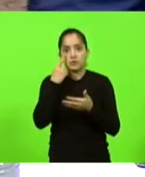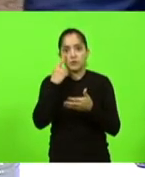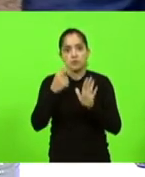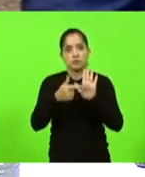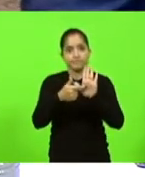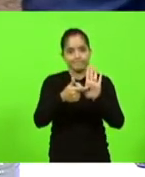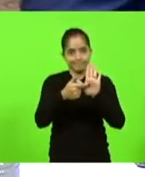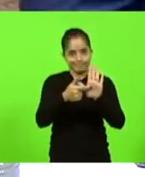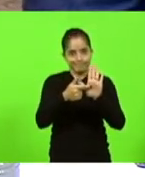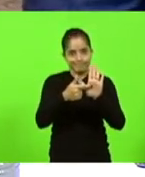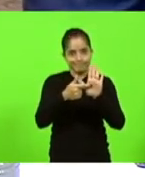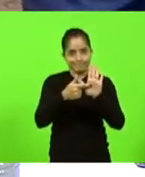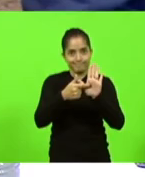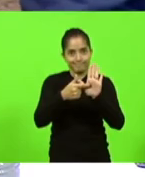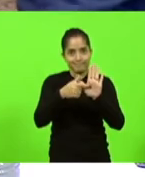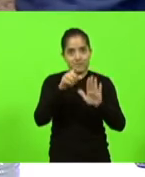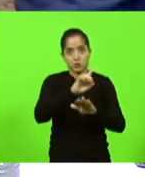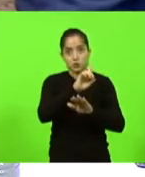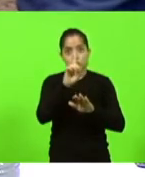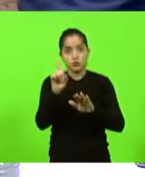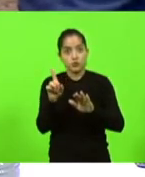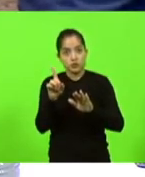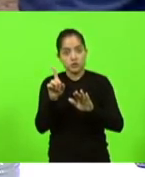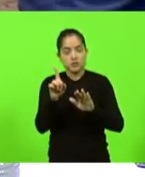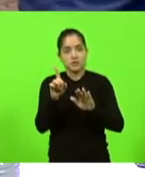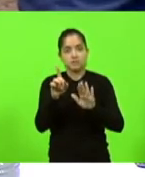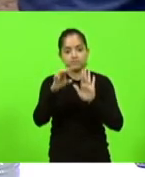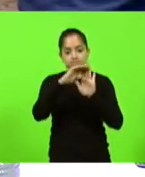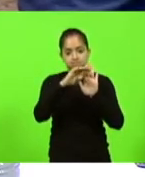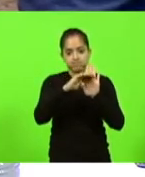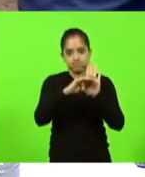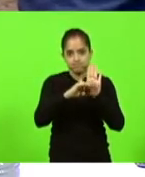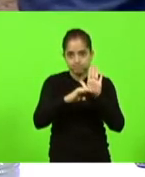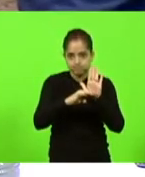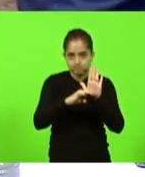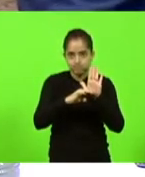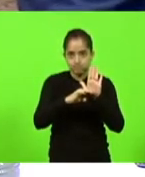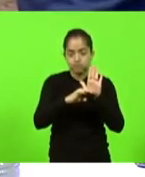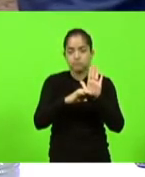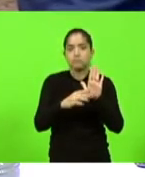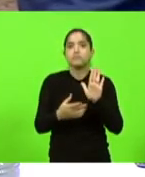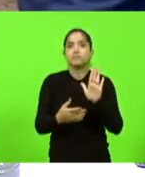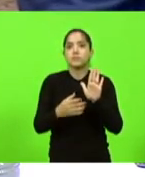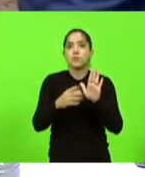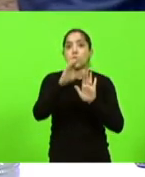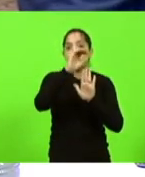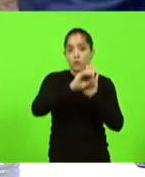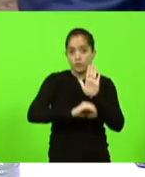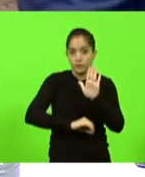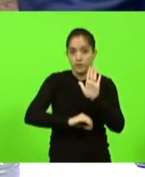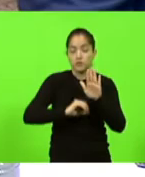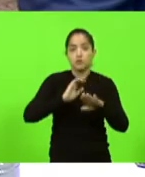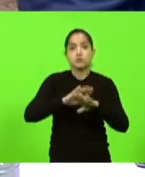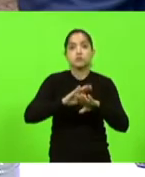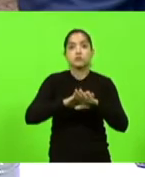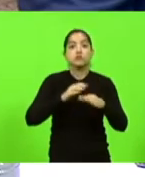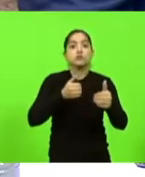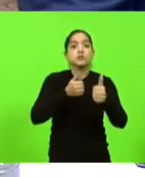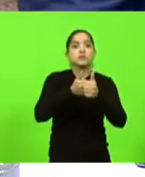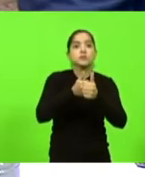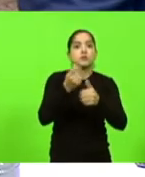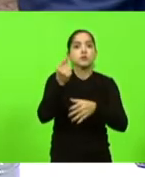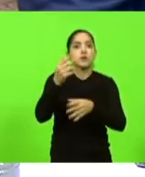expediente do dia, está aqui no expediente do dia, uma nota, um ofício do Tribunal de Contas do Estado de Santa